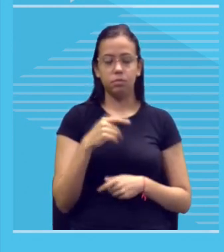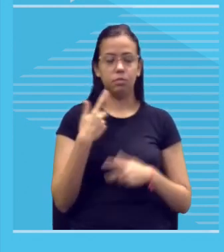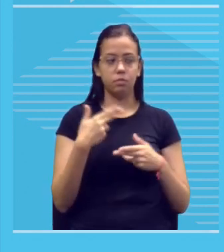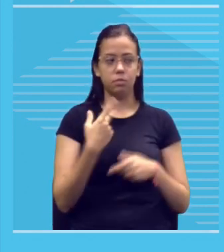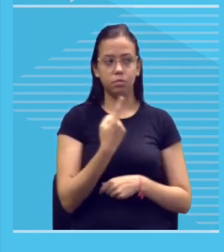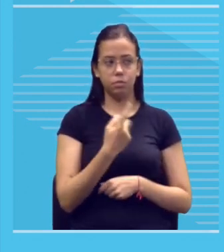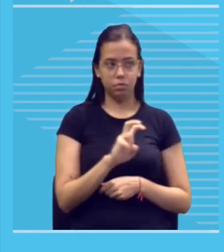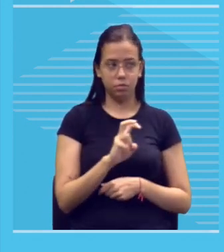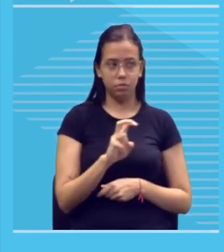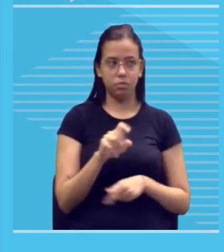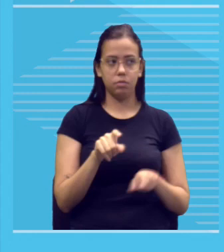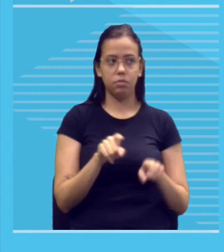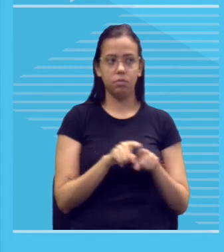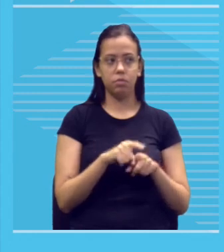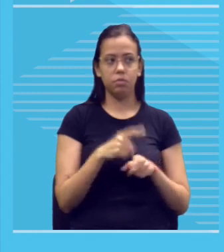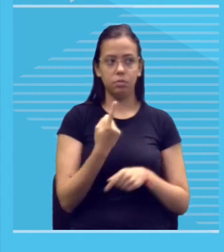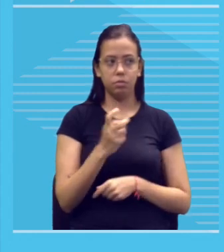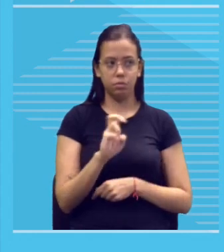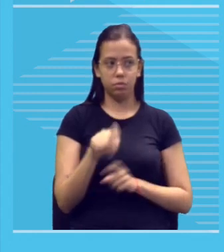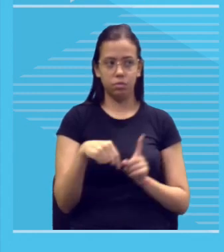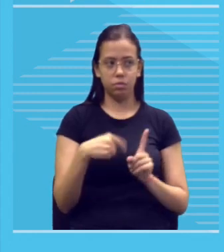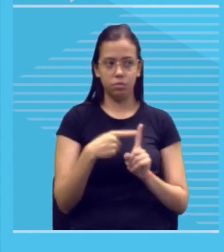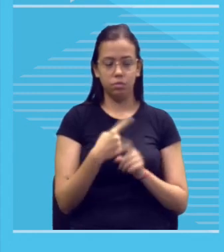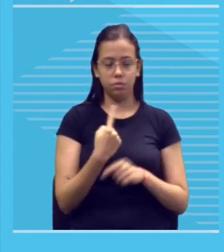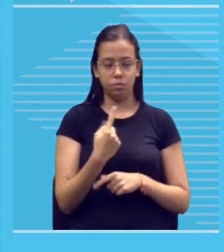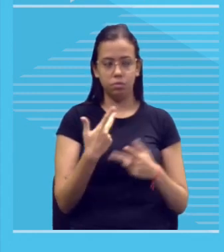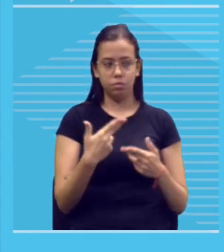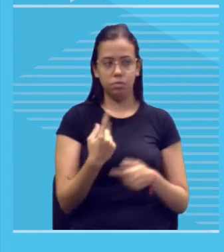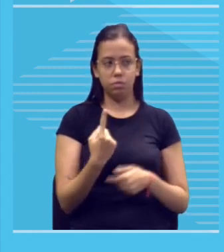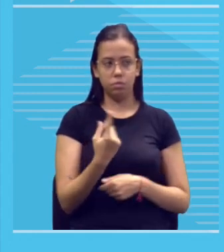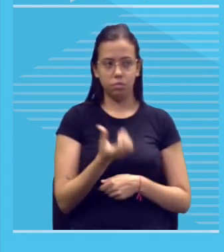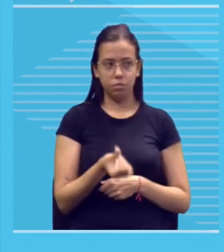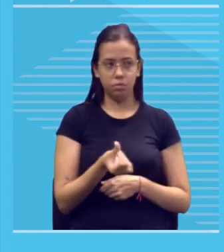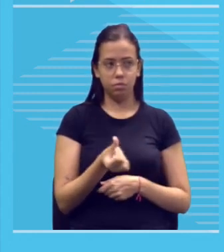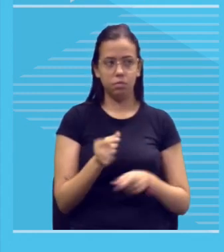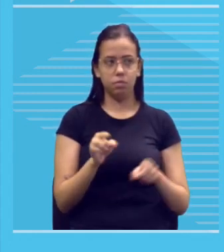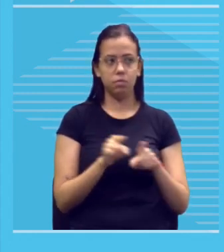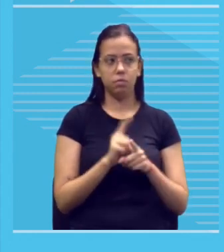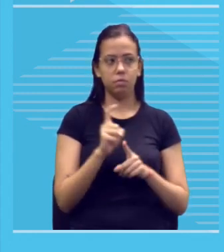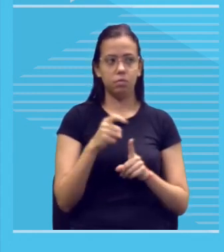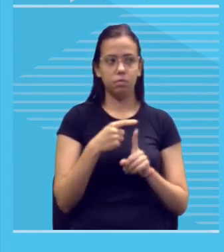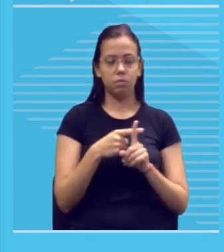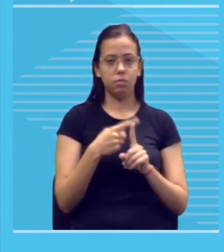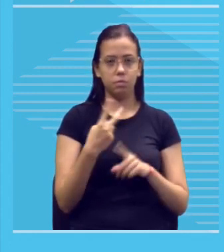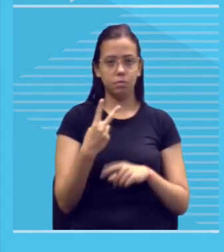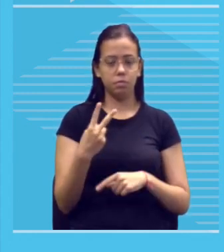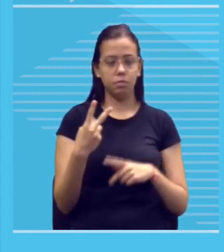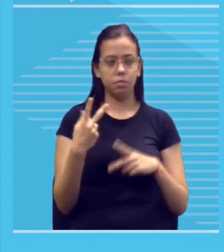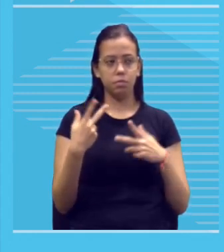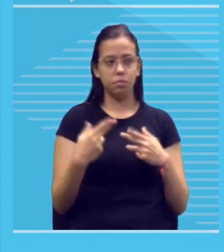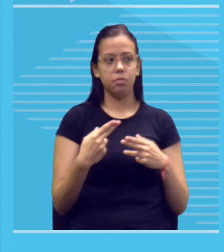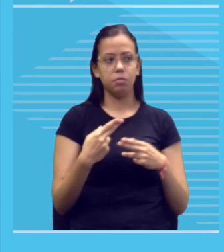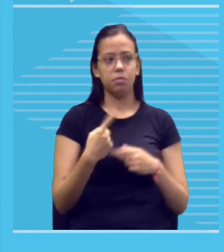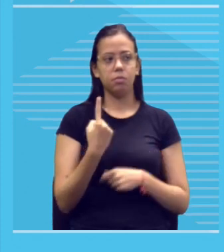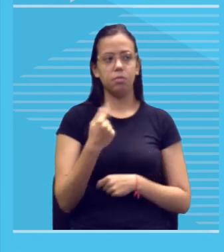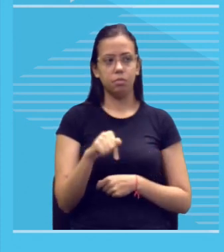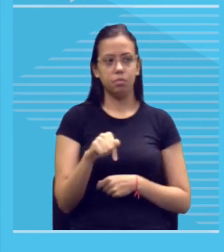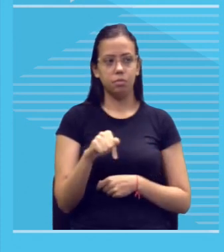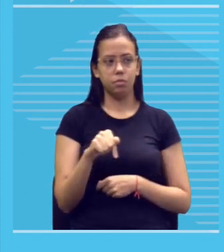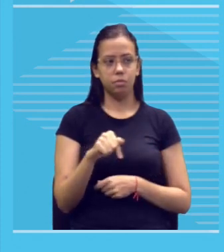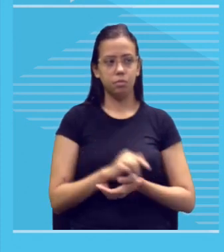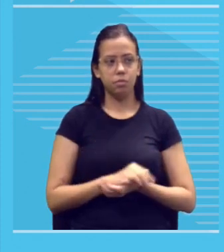+ 1 15 + 1 16 x + 2 15 + 2 17